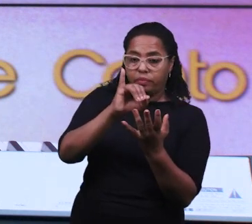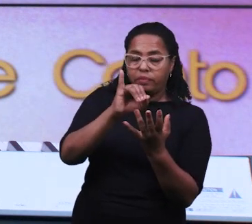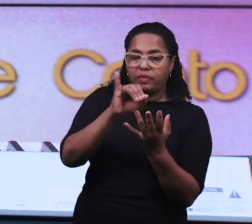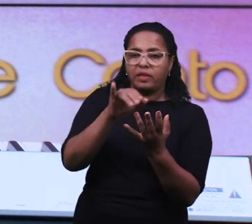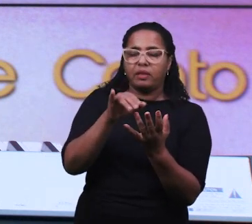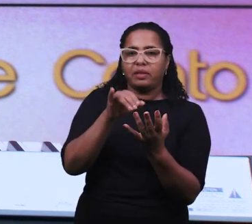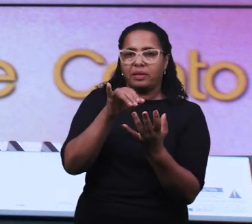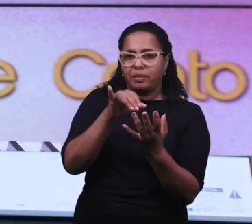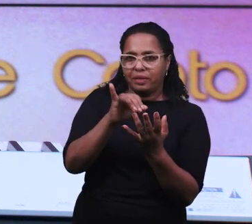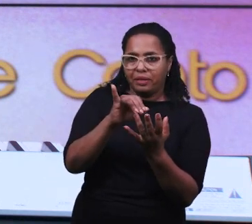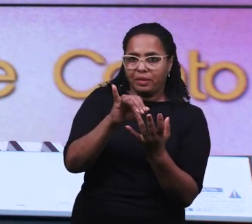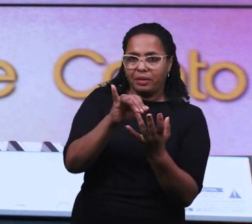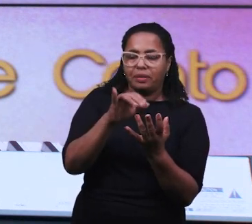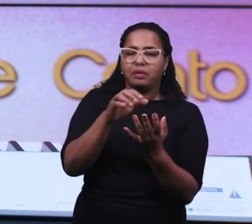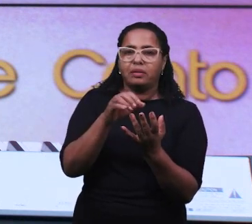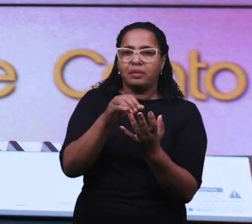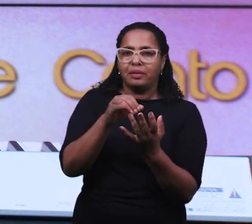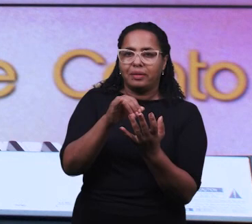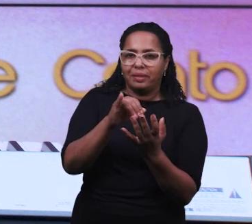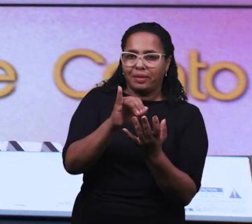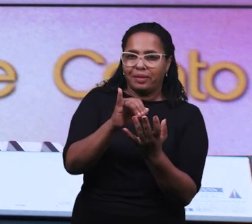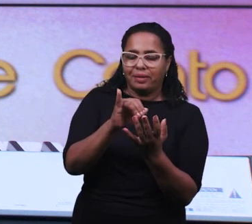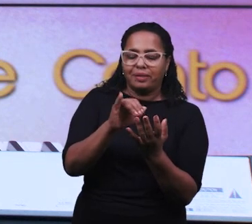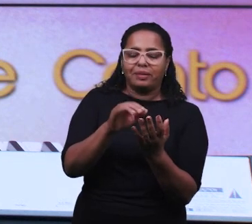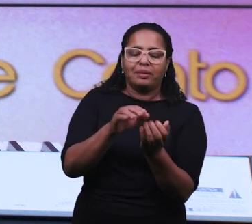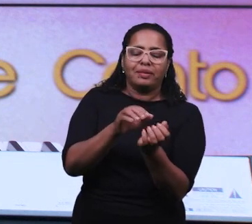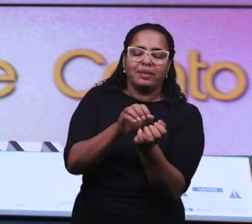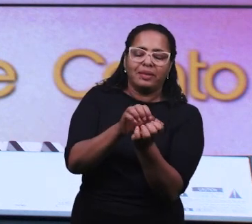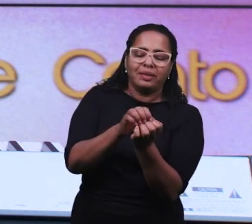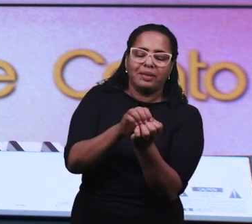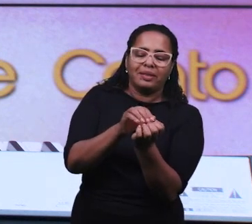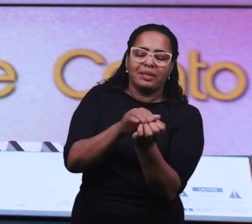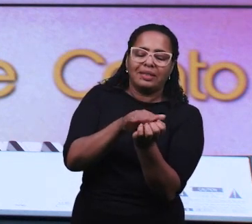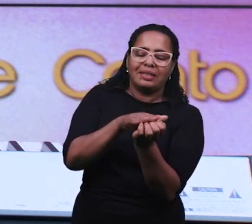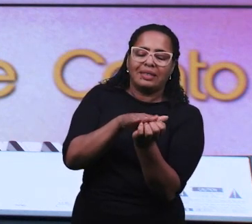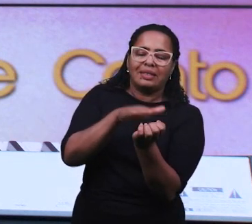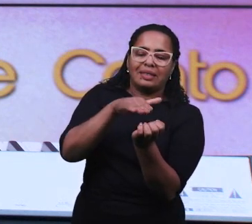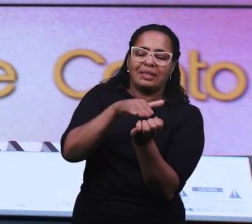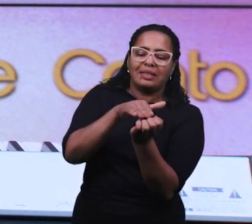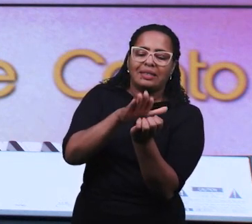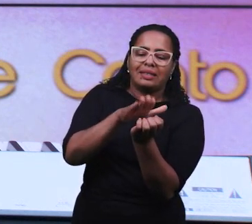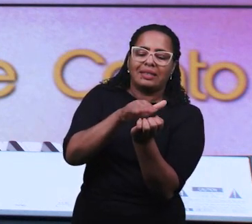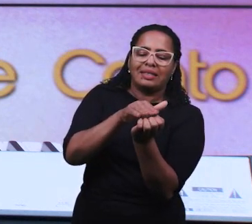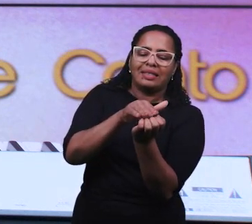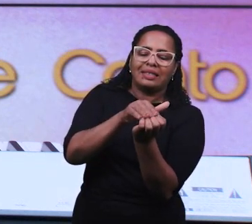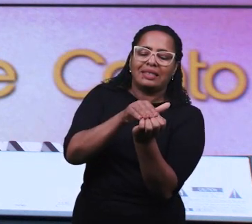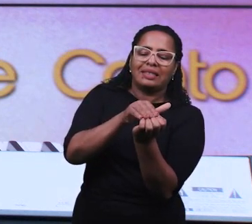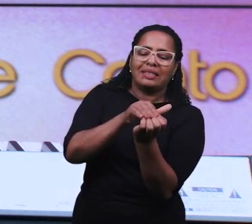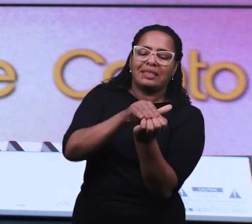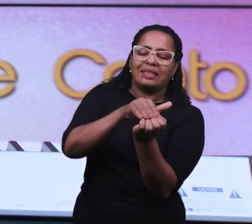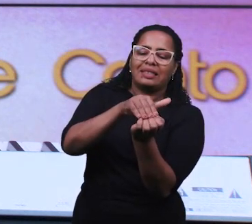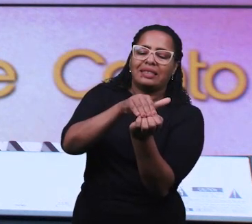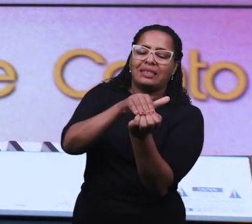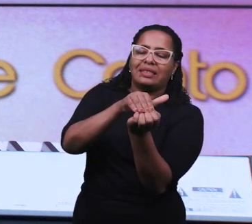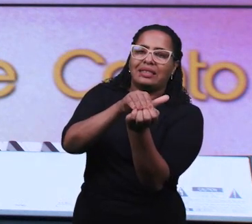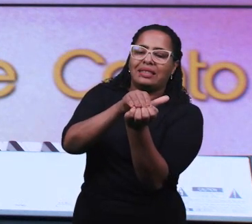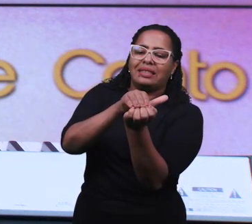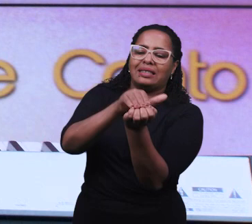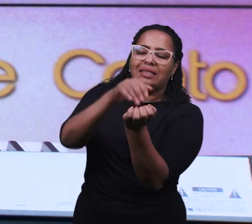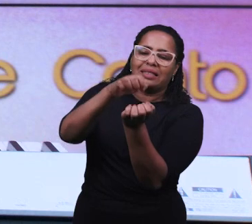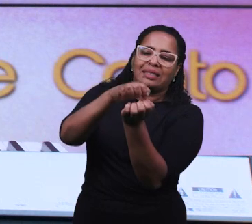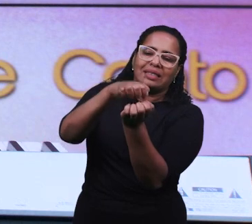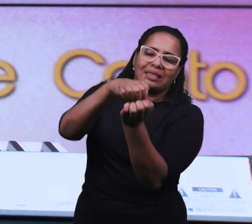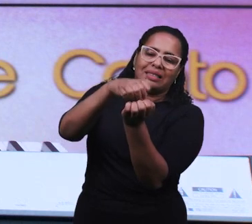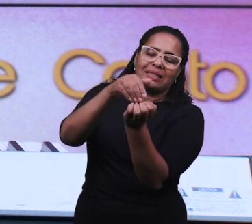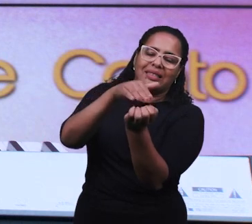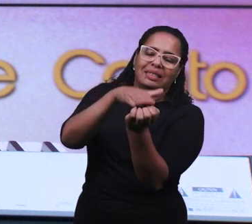já até fizemos juntos o exemplo. A língua está bem espalhada, encostando nos dentes, encostando no